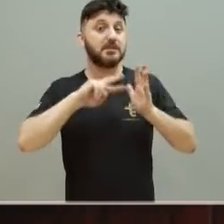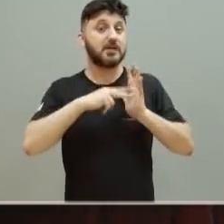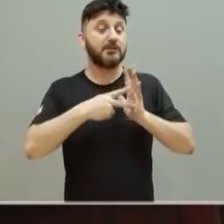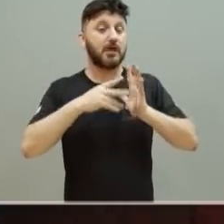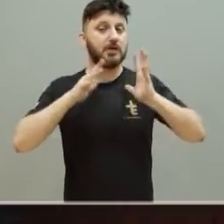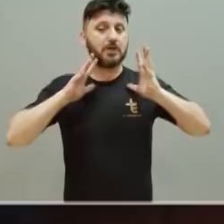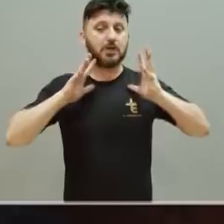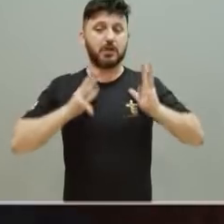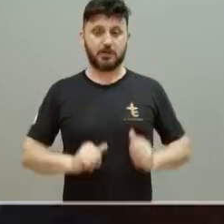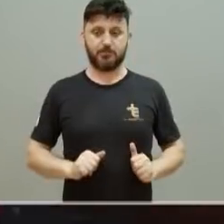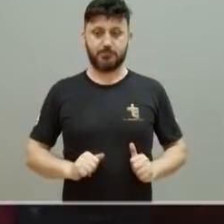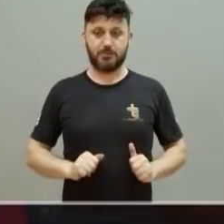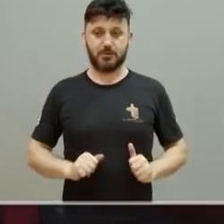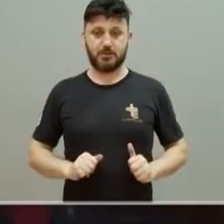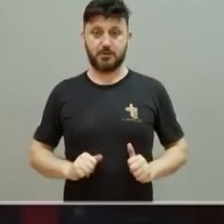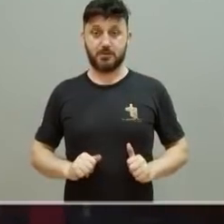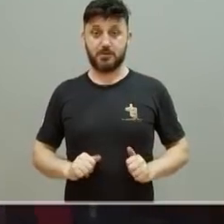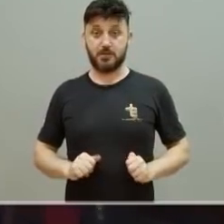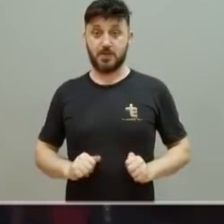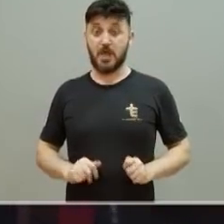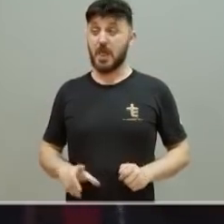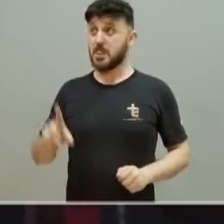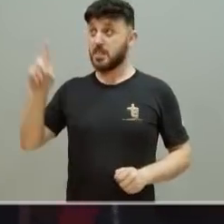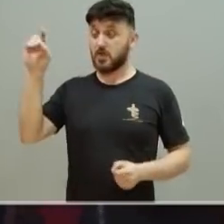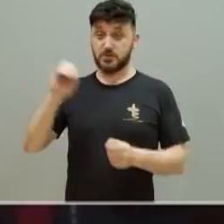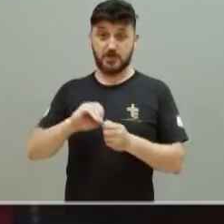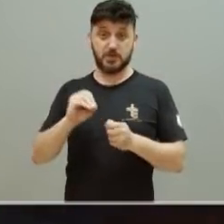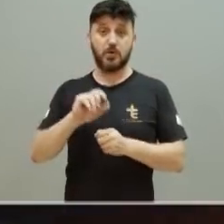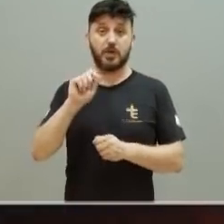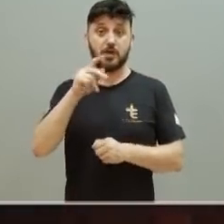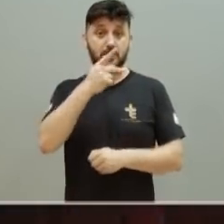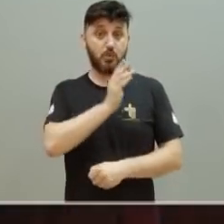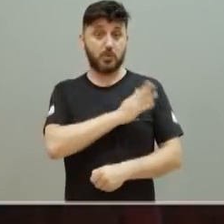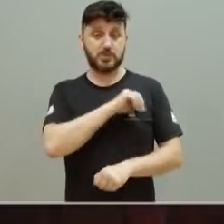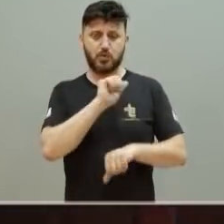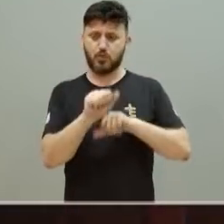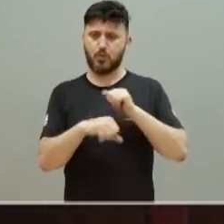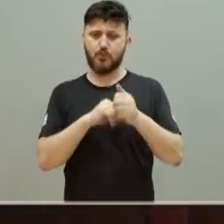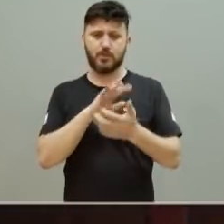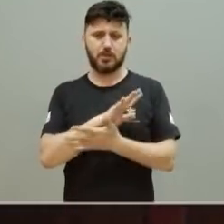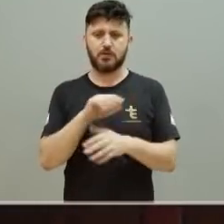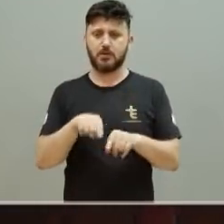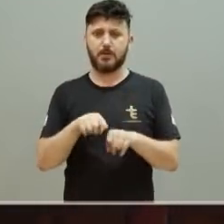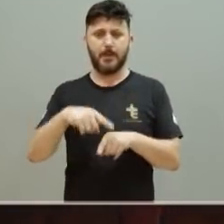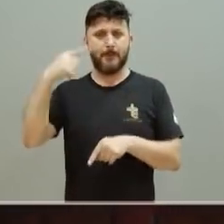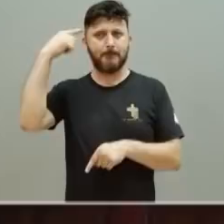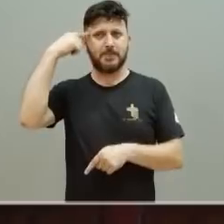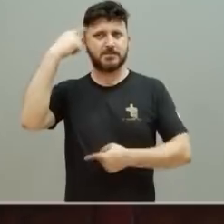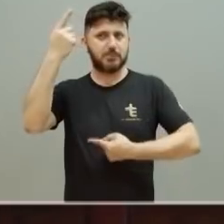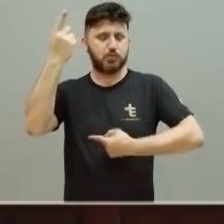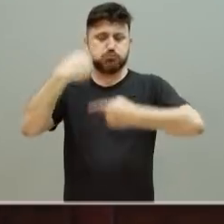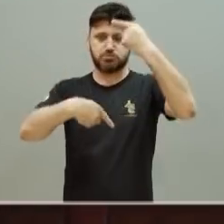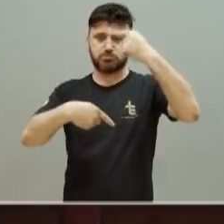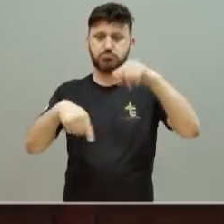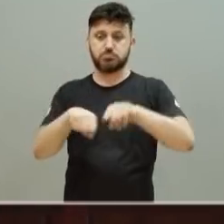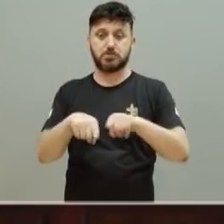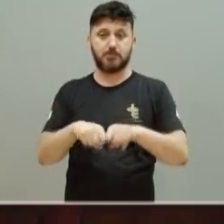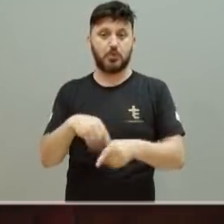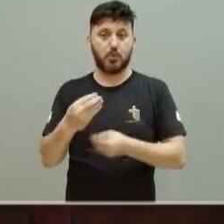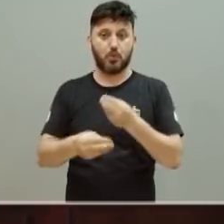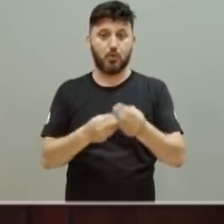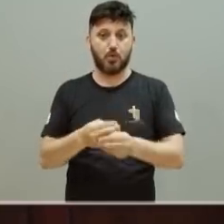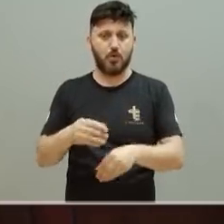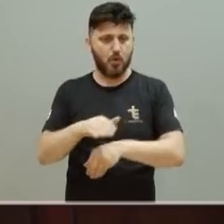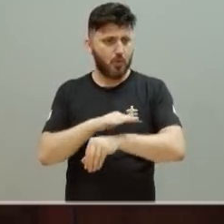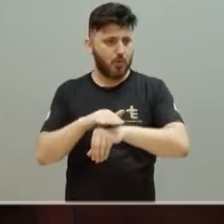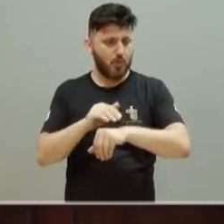Talvez o maior milagre que Deus precisa fazer é converter teu coração hoje, mudar o teu pensamento. Metanoia,